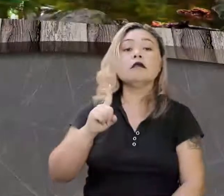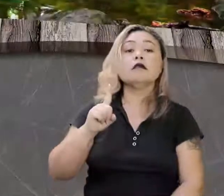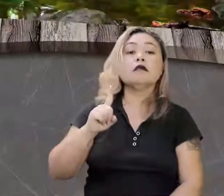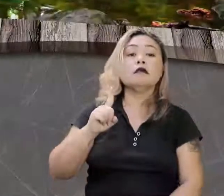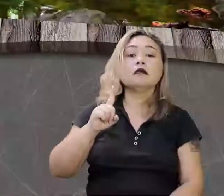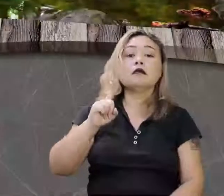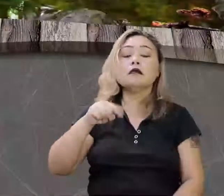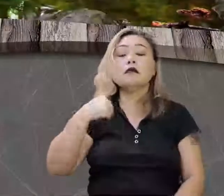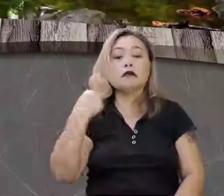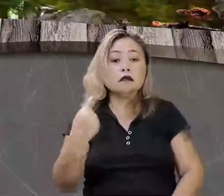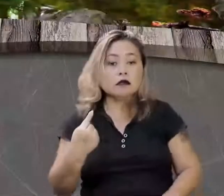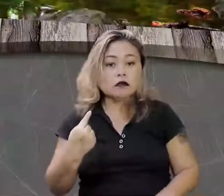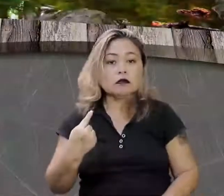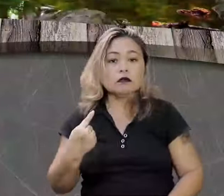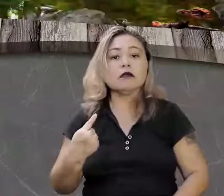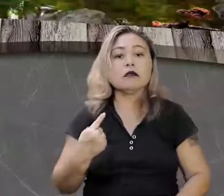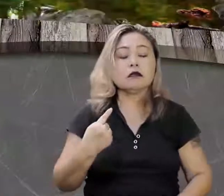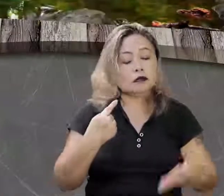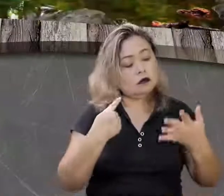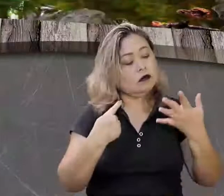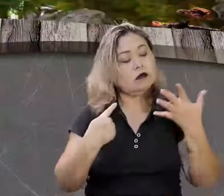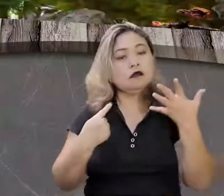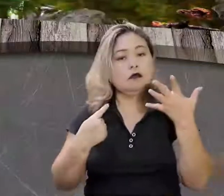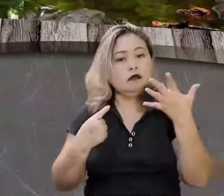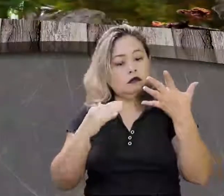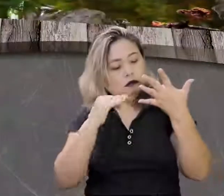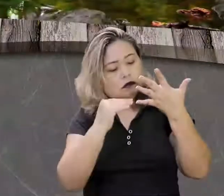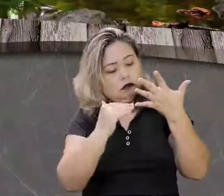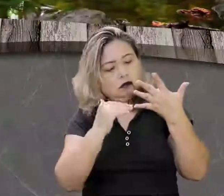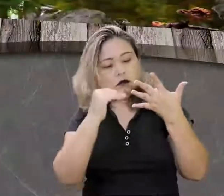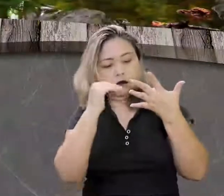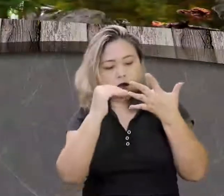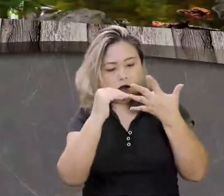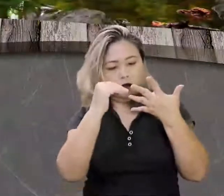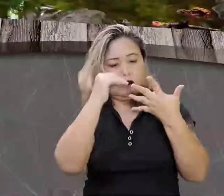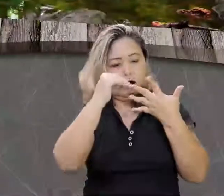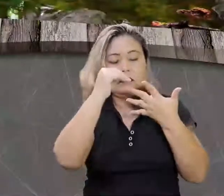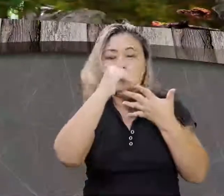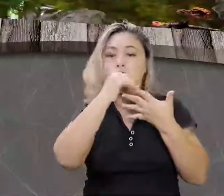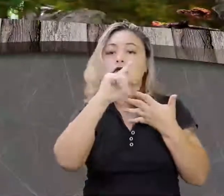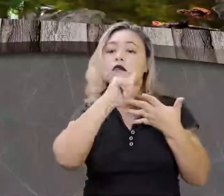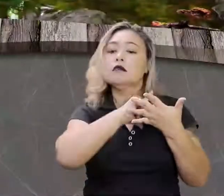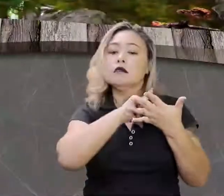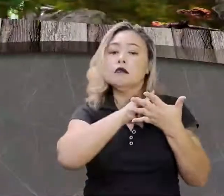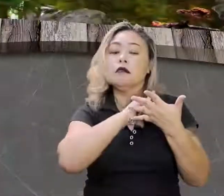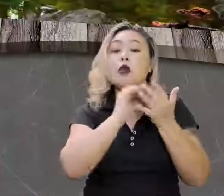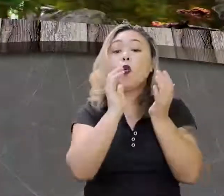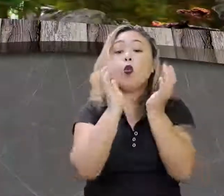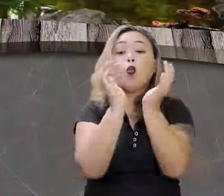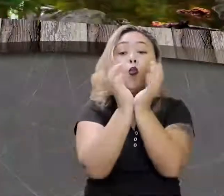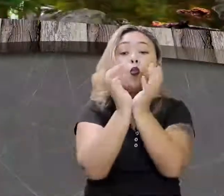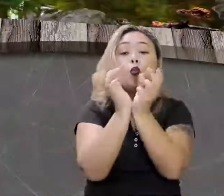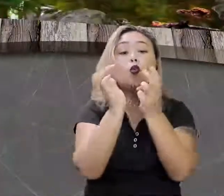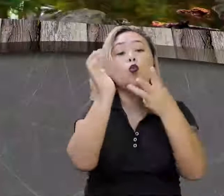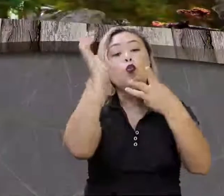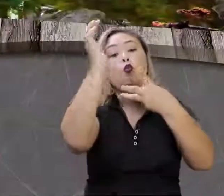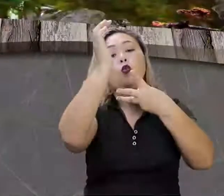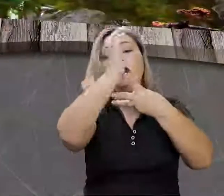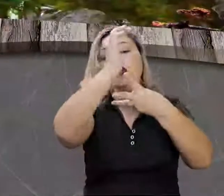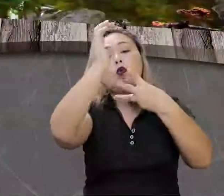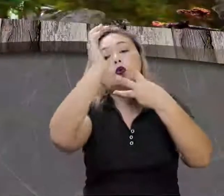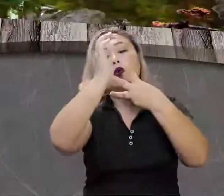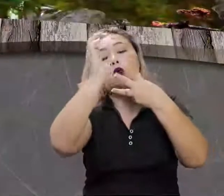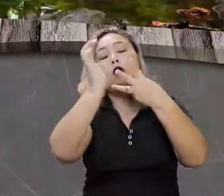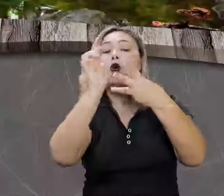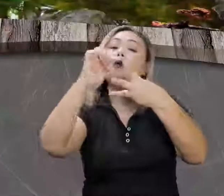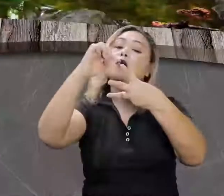E em cada representante dentro dessa cadeia, eu tenho um nível trófico.